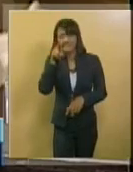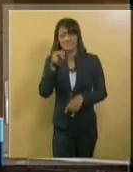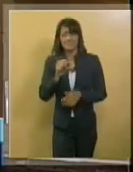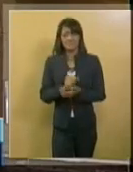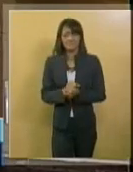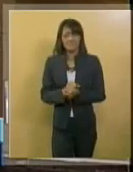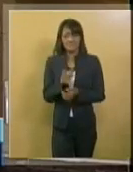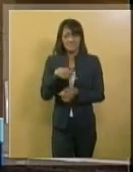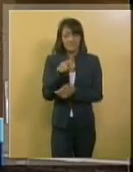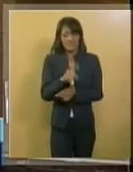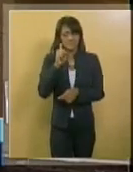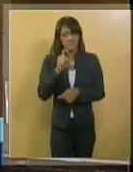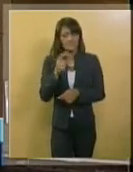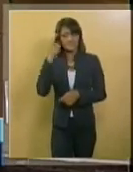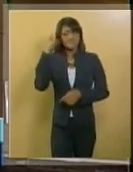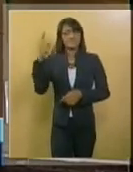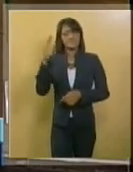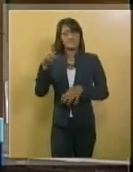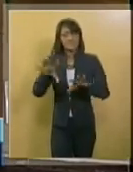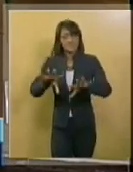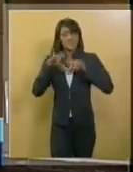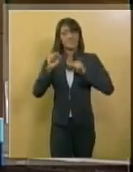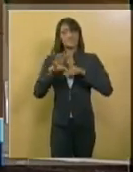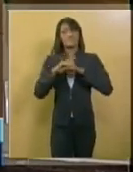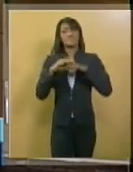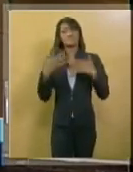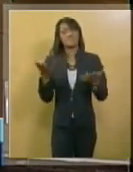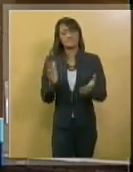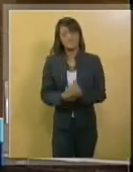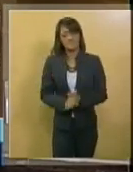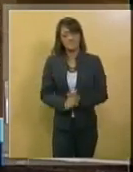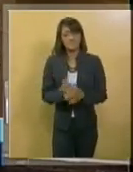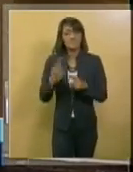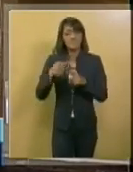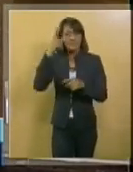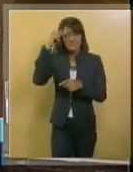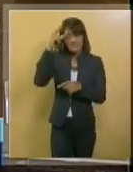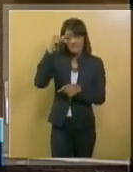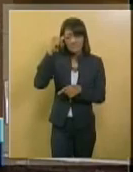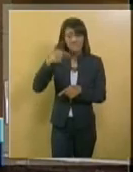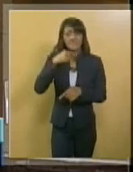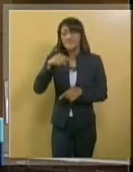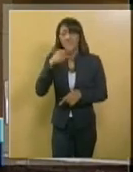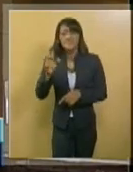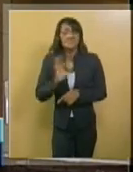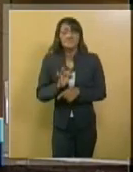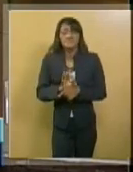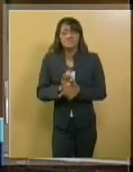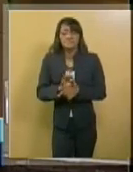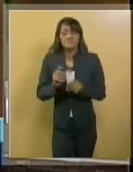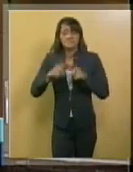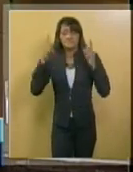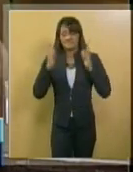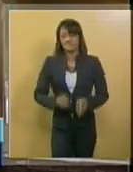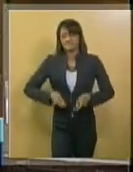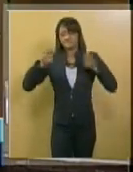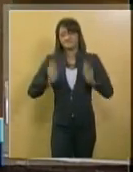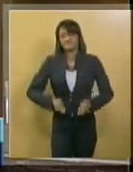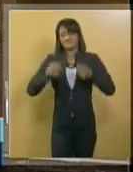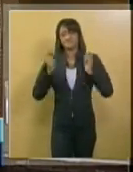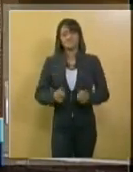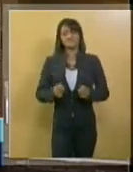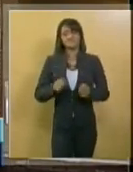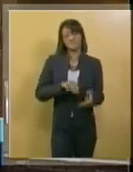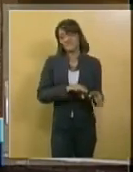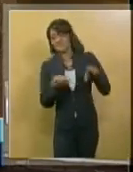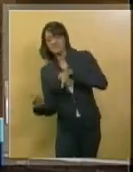pensem no problema de saúde pública gerado. Porque o cavalo esquadro não consegue muito longe. E o carroceiro quer mais dinheiro, então vai lá, joga